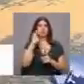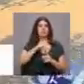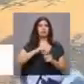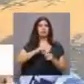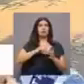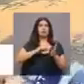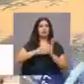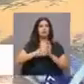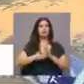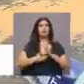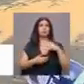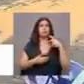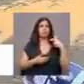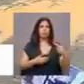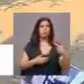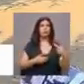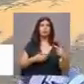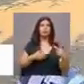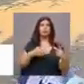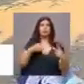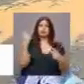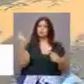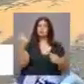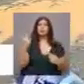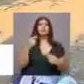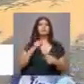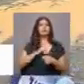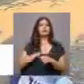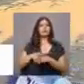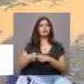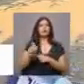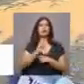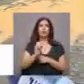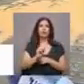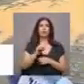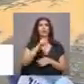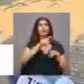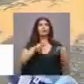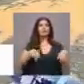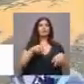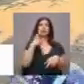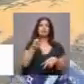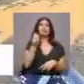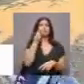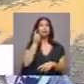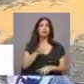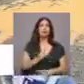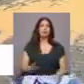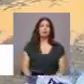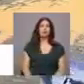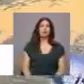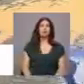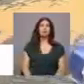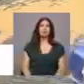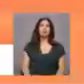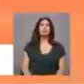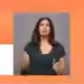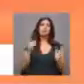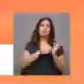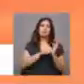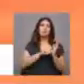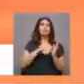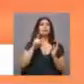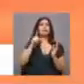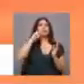lá dizendo que não tem Covid, mas fomos informados que é protocolo do hospital. E toda vez botar suspeita